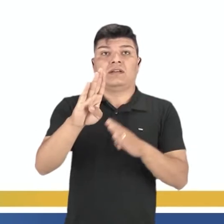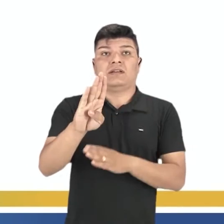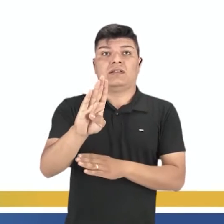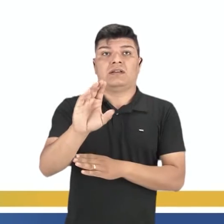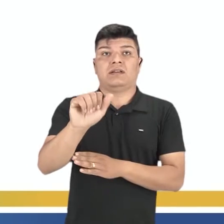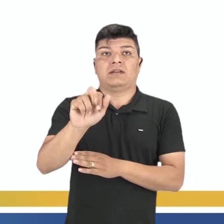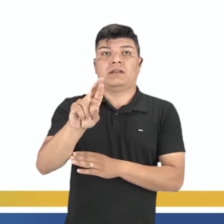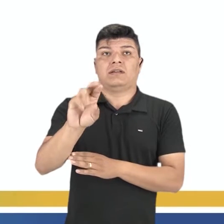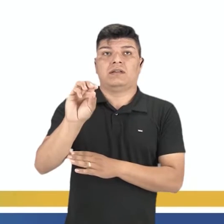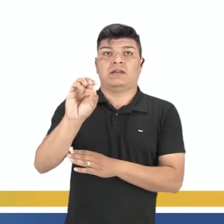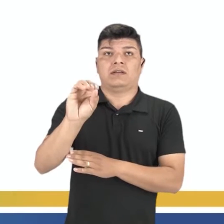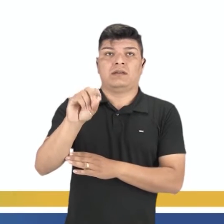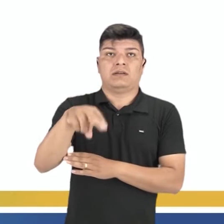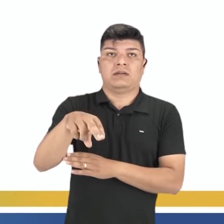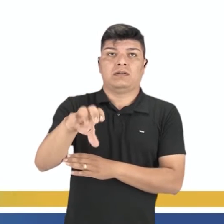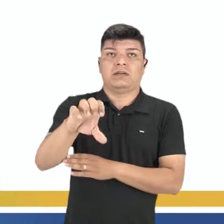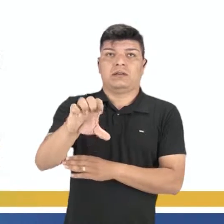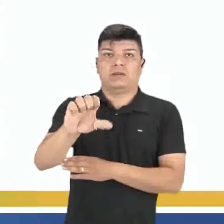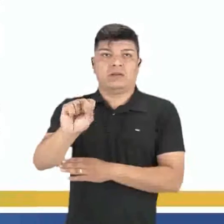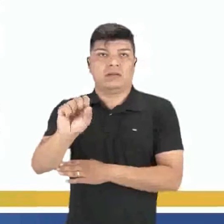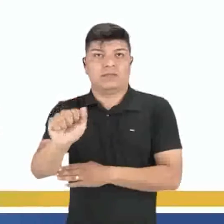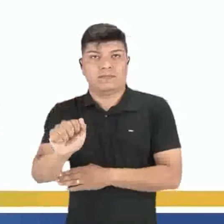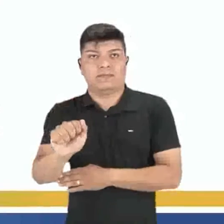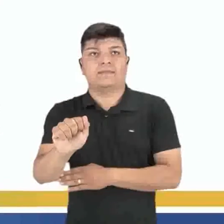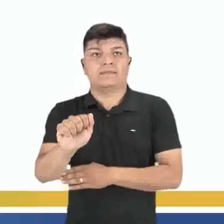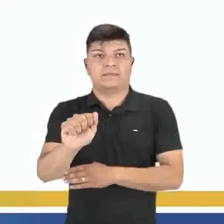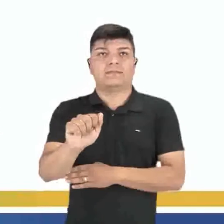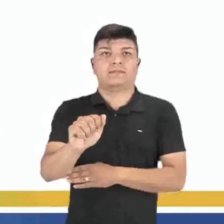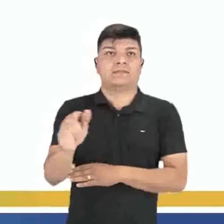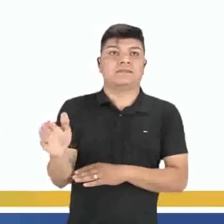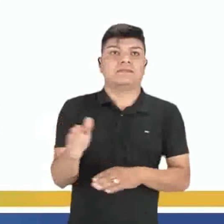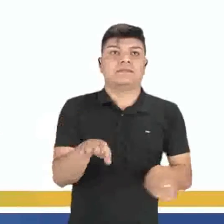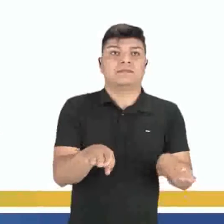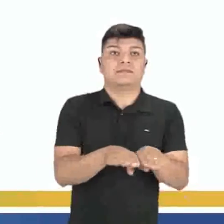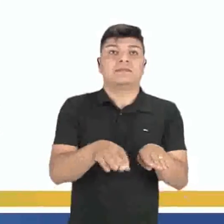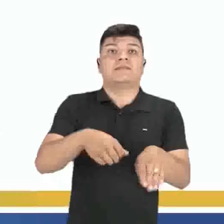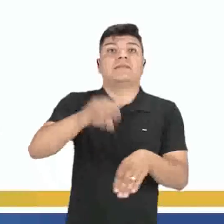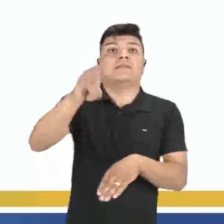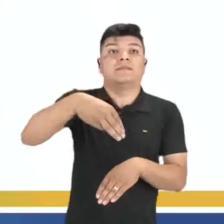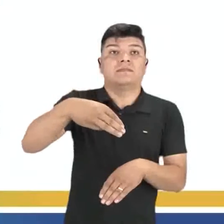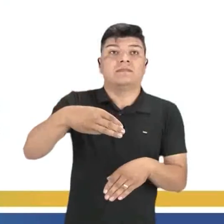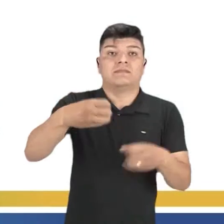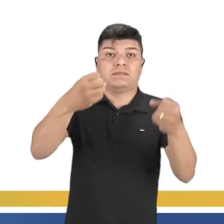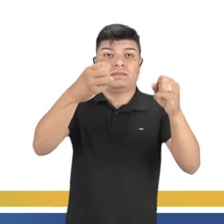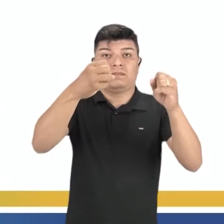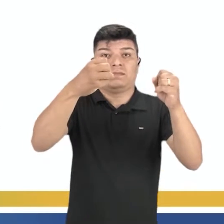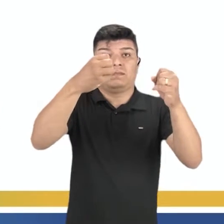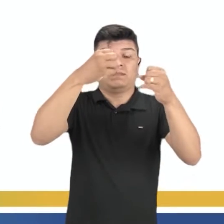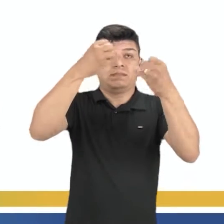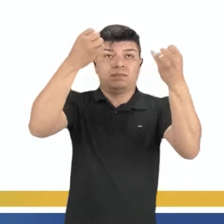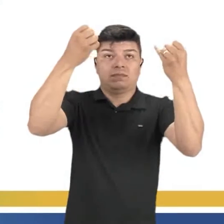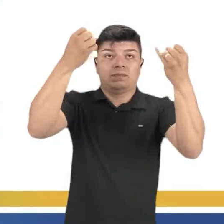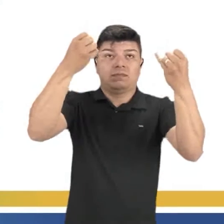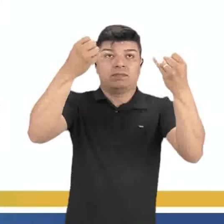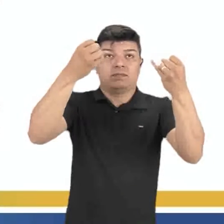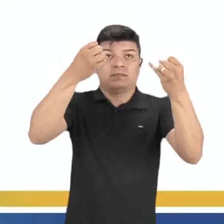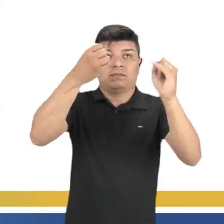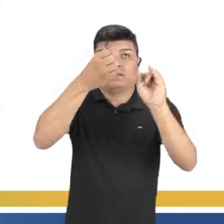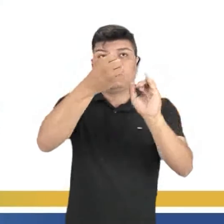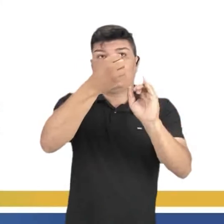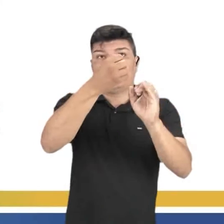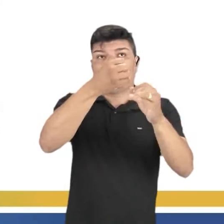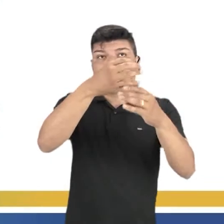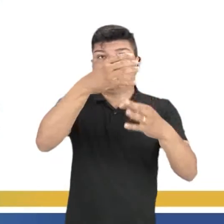em específico, a saleta de costura. Como era classificado esse narrador? Entenda agora